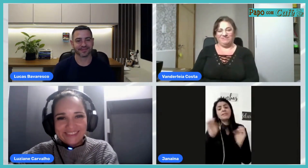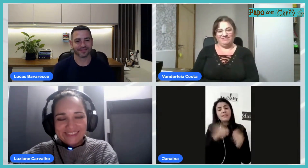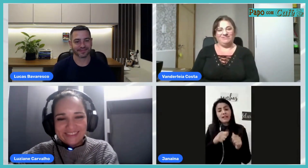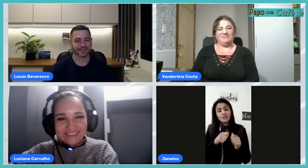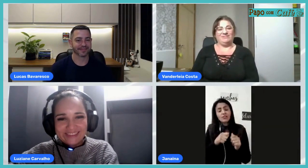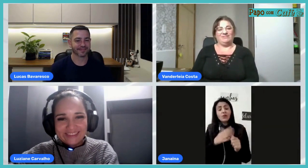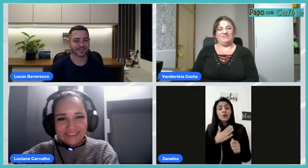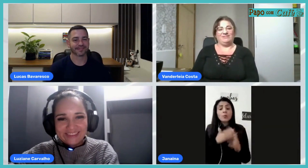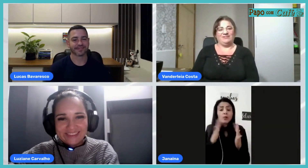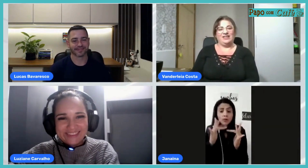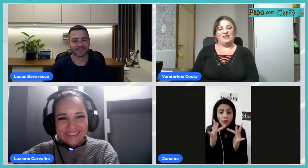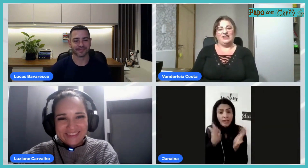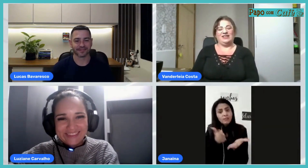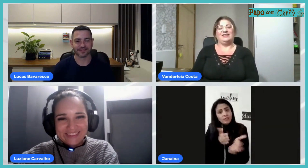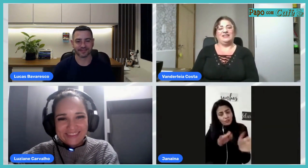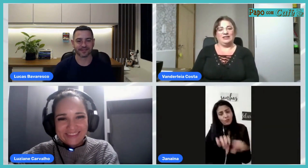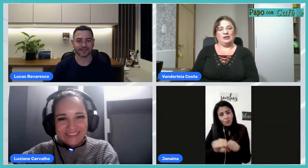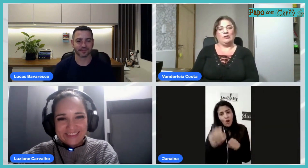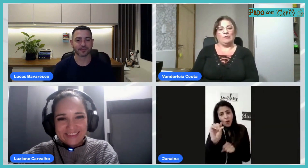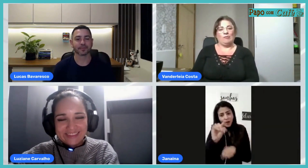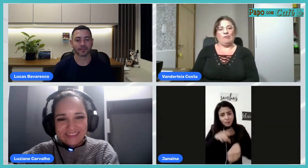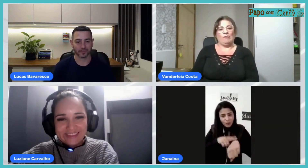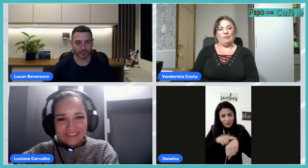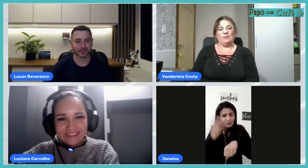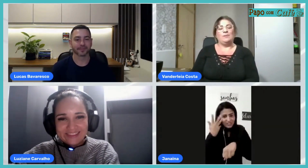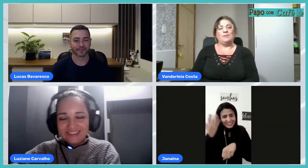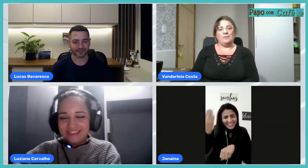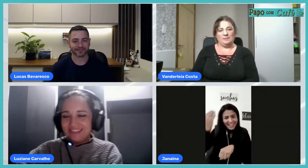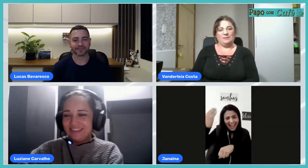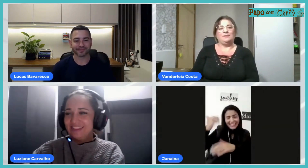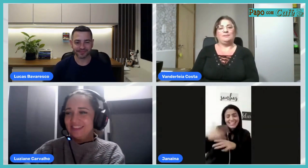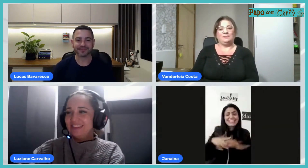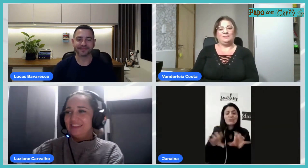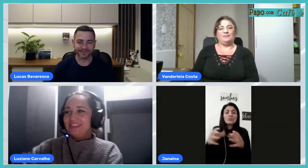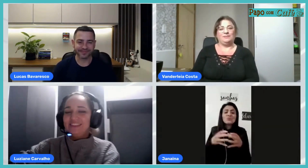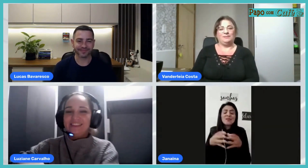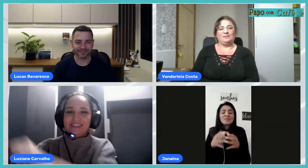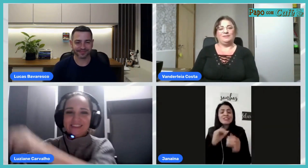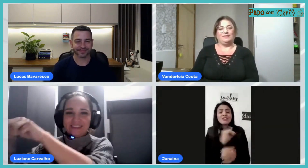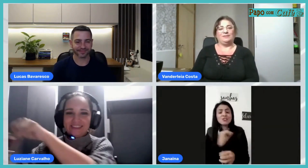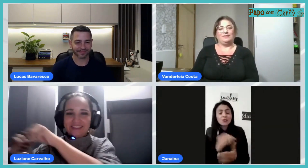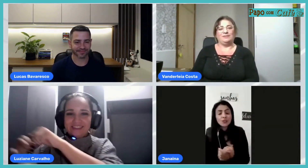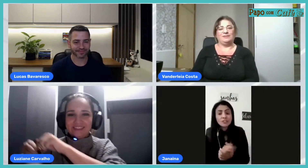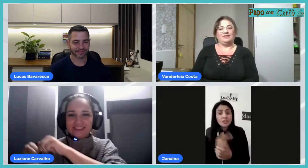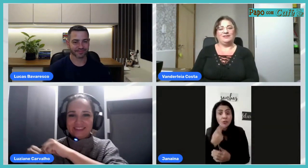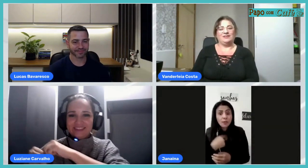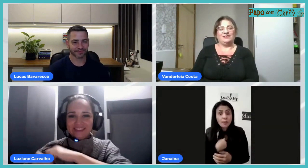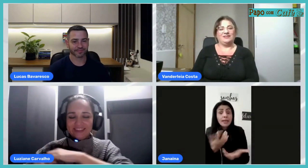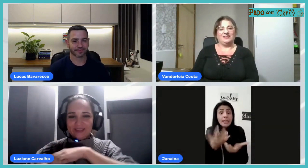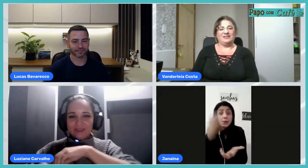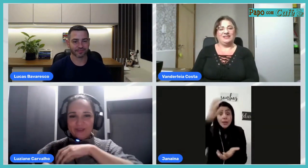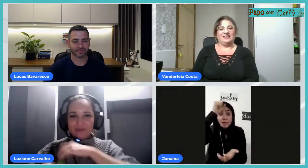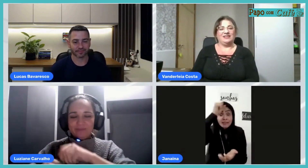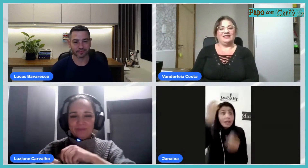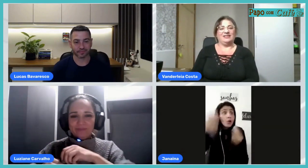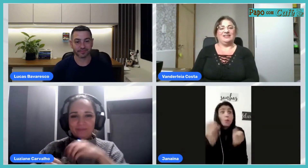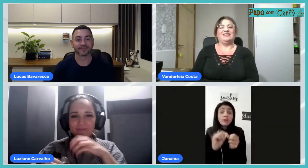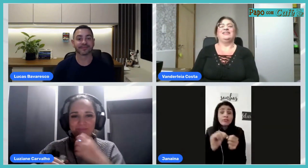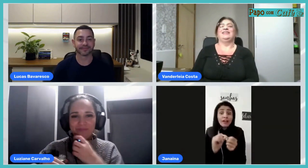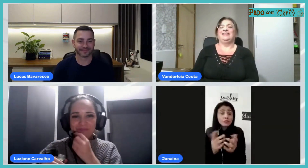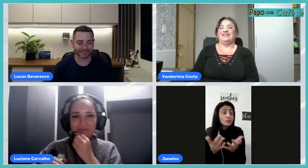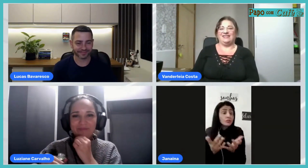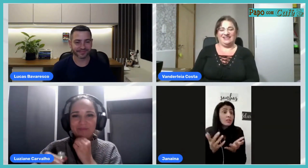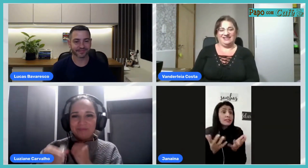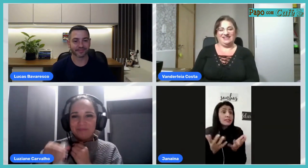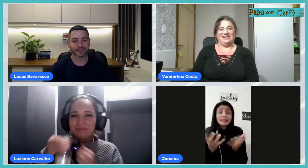tem capacidade. O meu namorado, que se formou agora, há pouquinhos dias, né, atrás, na turma de instrutores, já falou para mim, eu quero aprender como